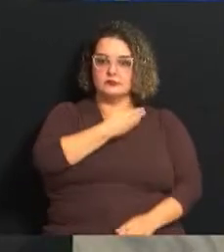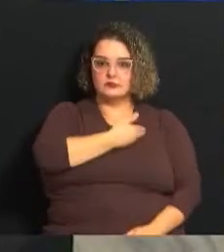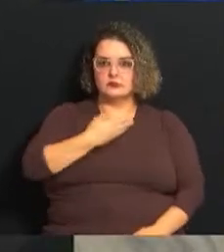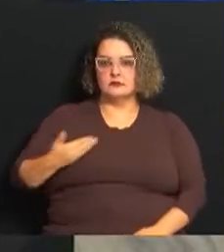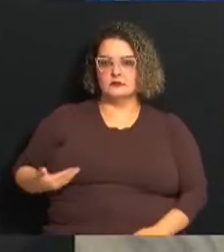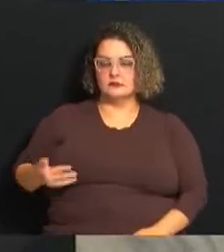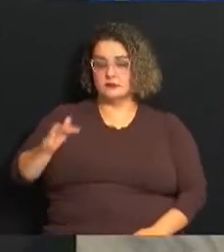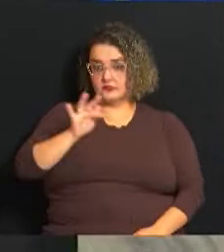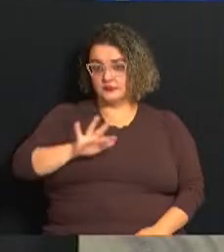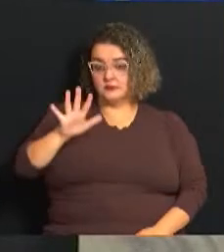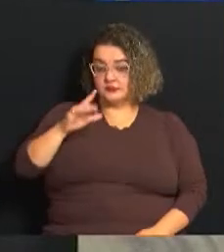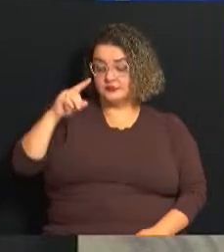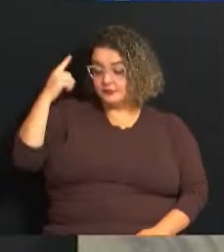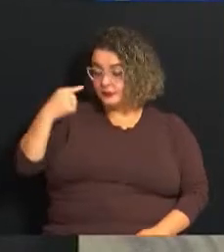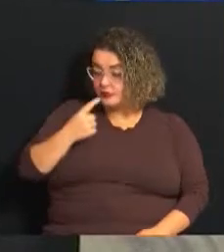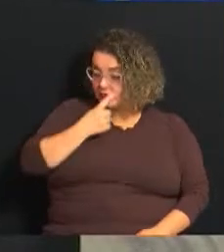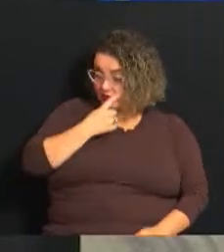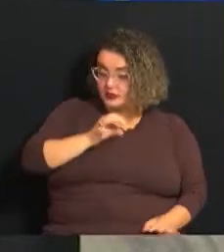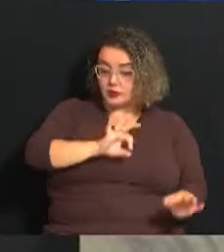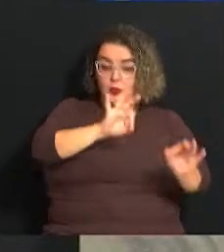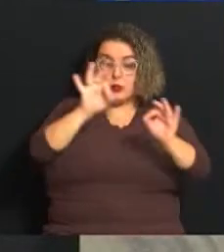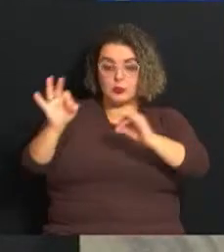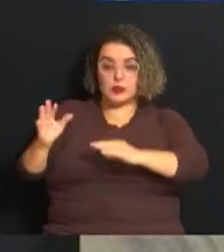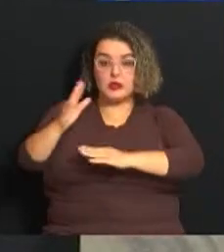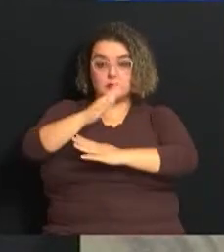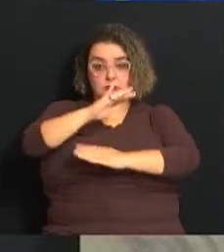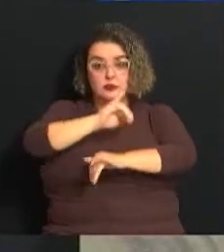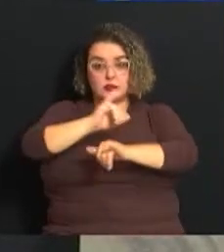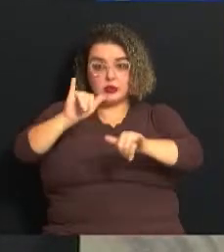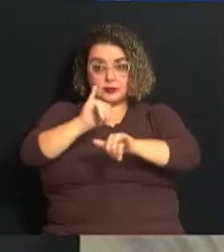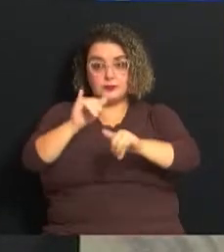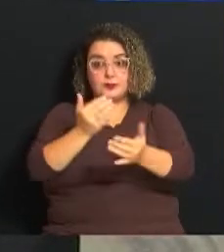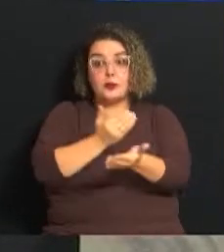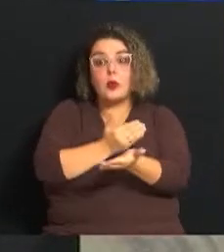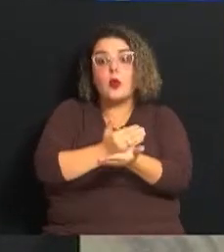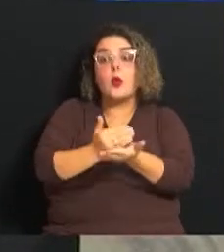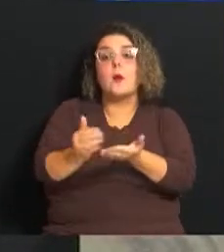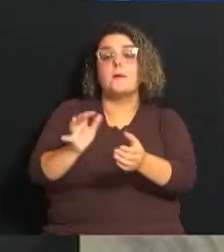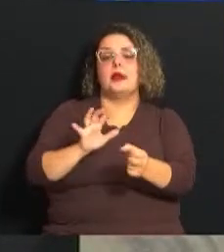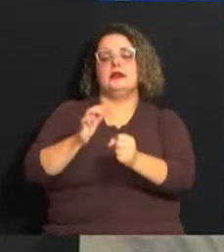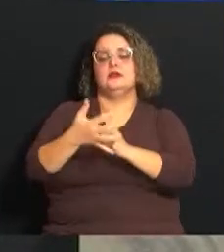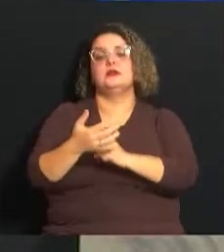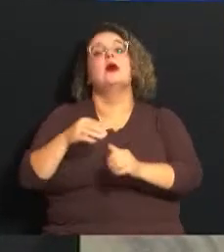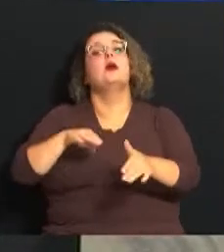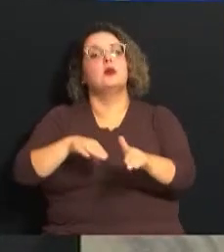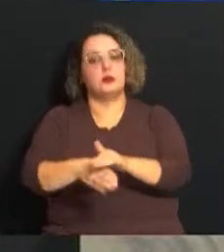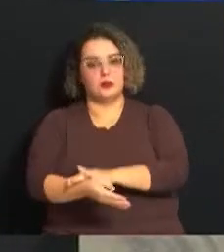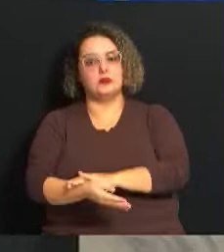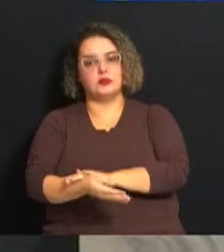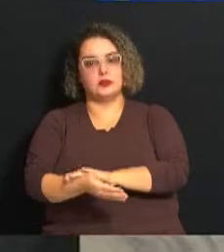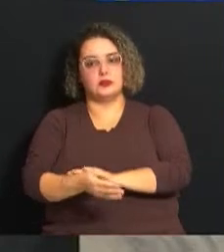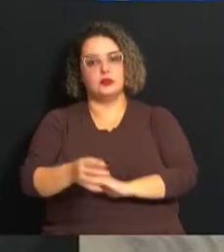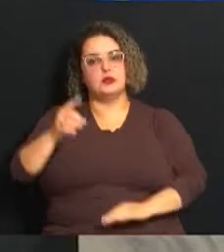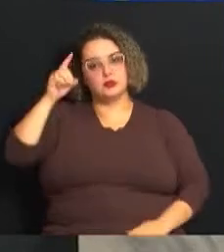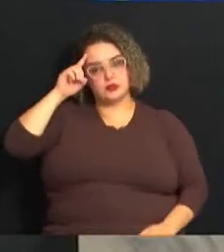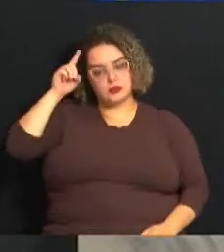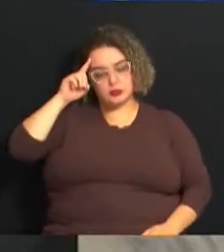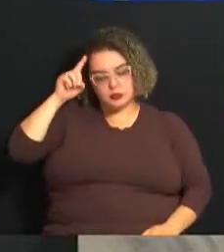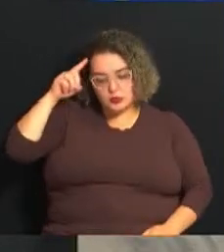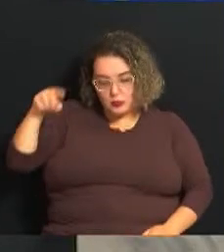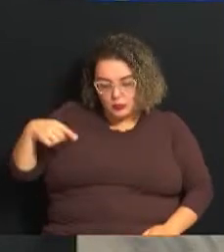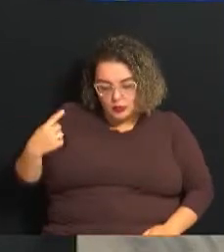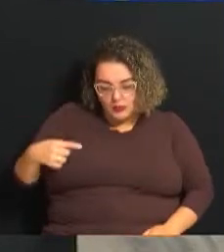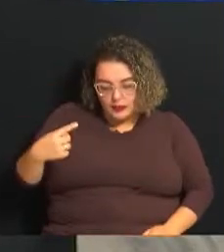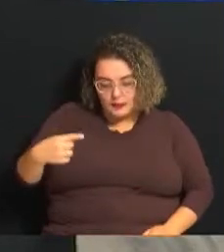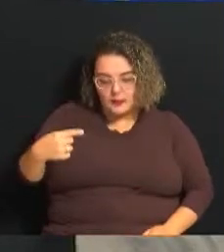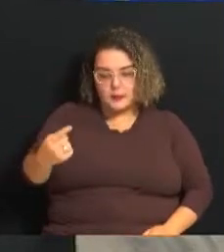quem acompanha o Câmara Notícia desde o início da pandemia, está acostumado, né? Diariamente, todos os dias